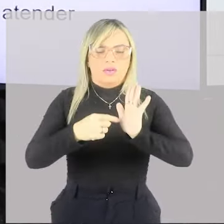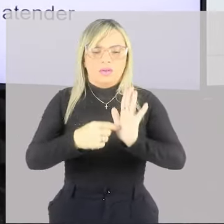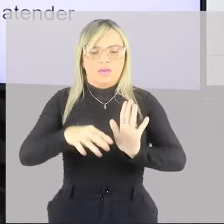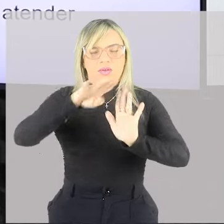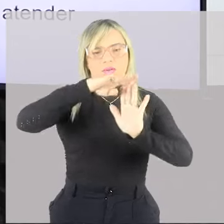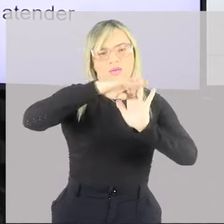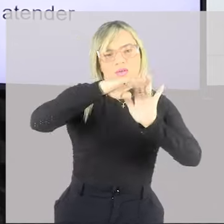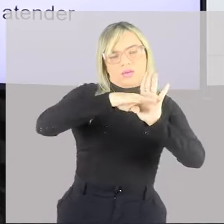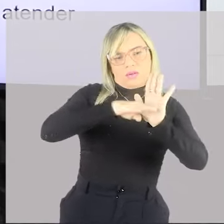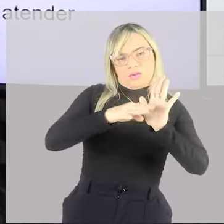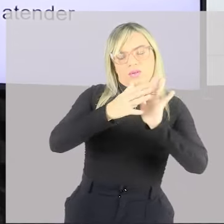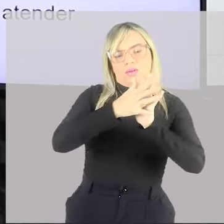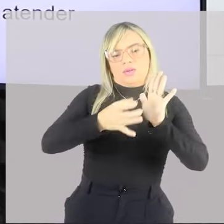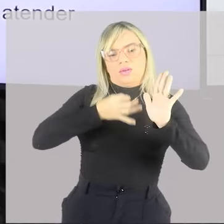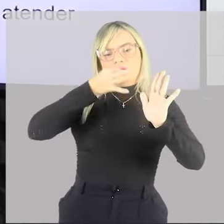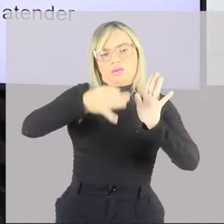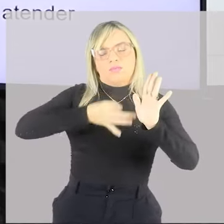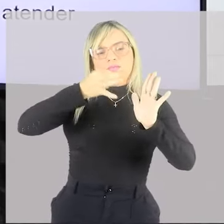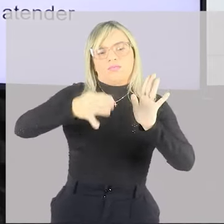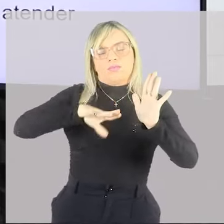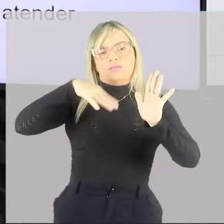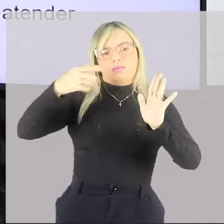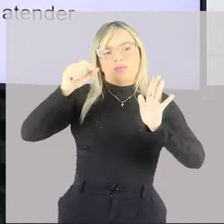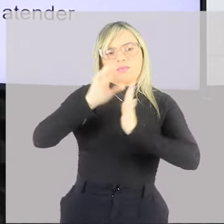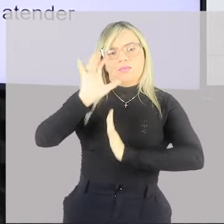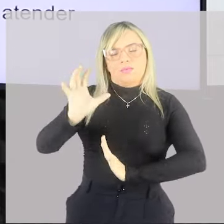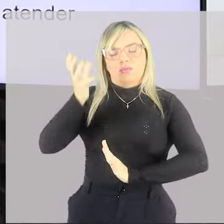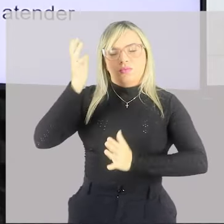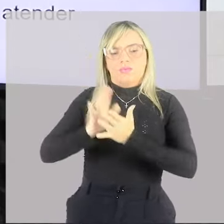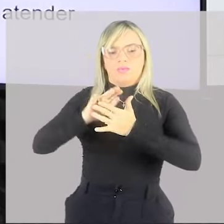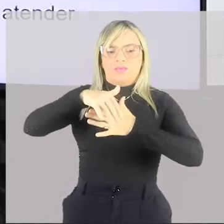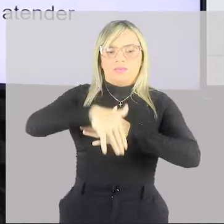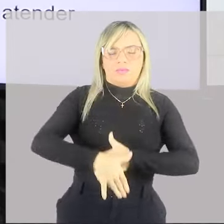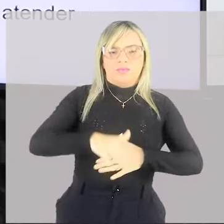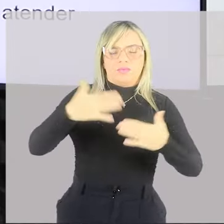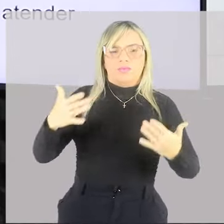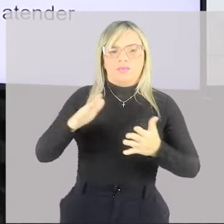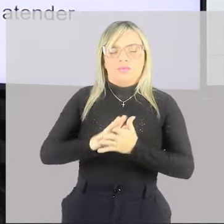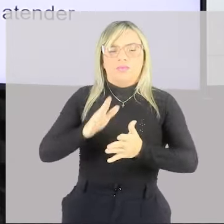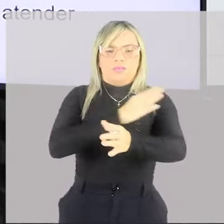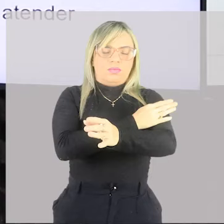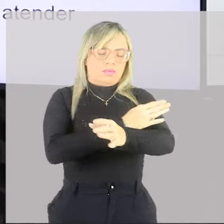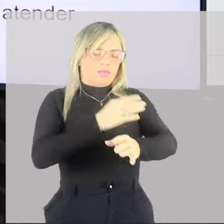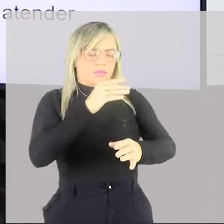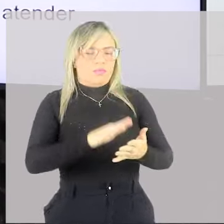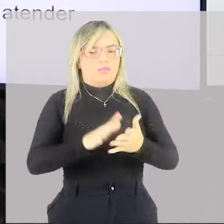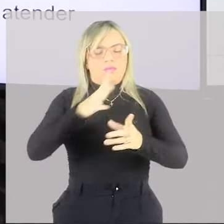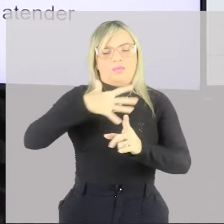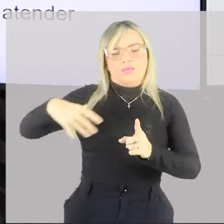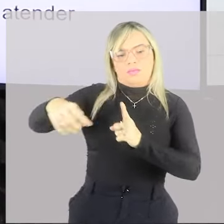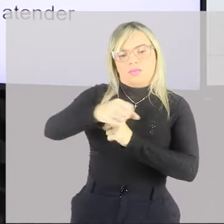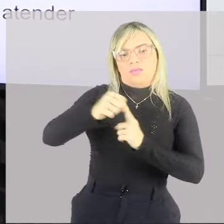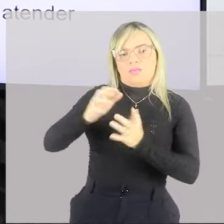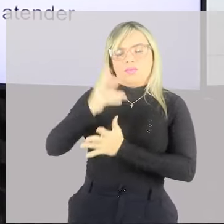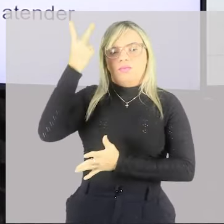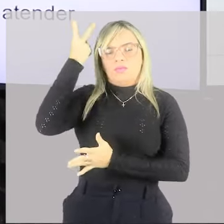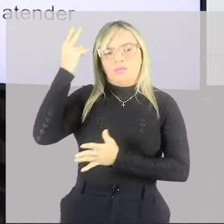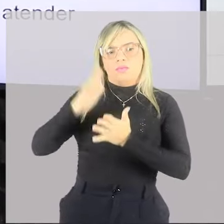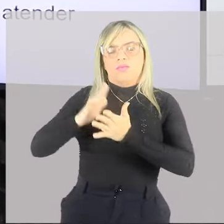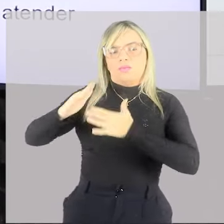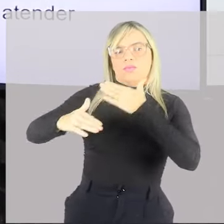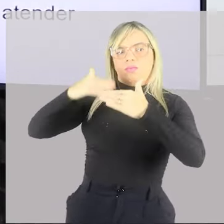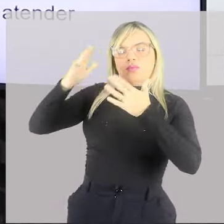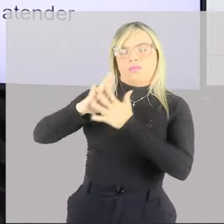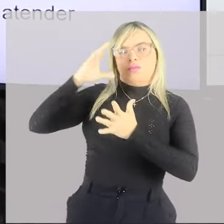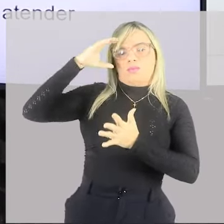pontos de vista dos do do do que aconteceu na pré-história desde os hábitos sociais desde os hábitos normais um processo